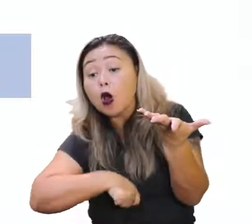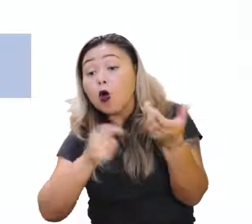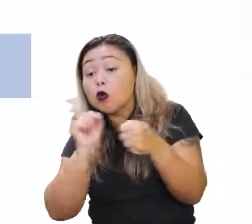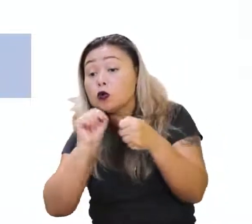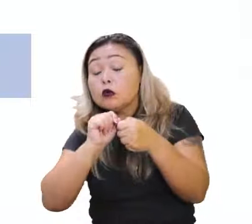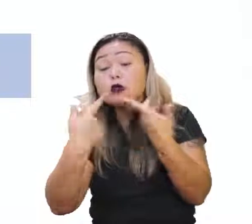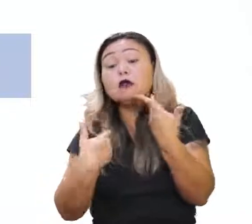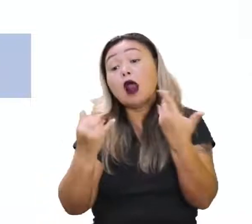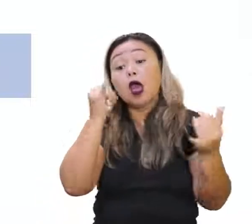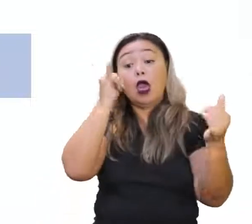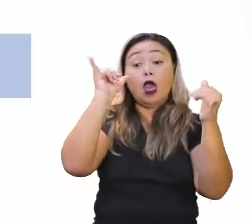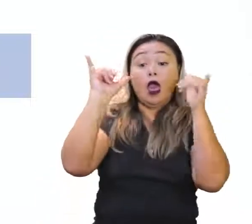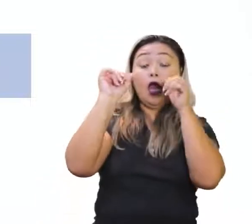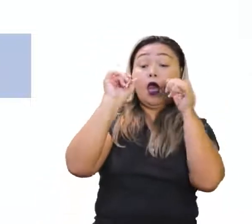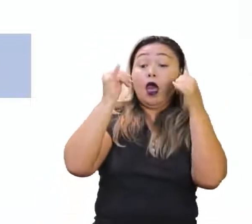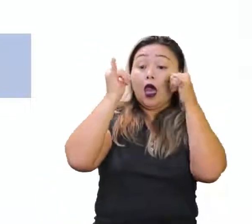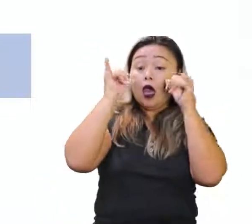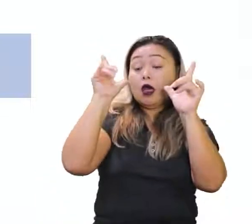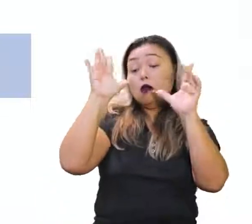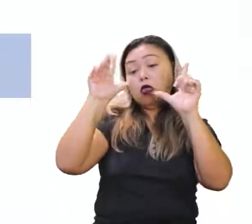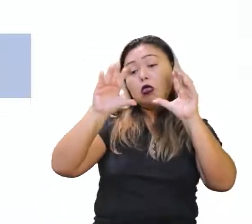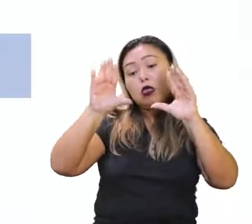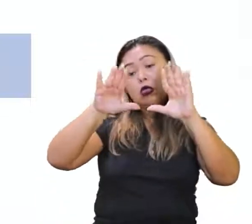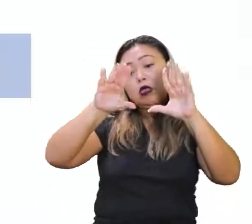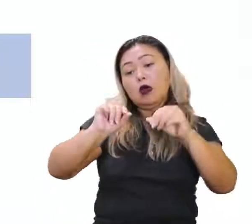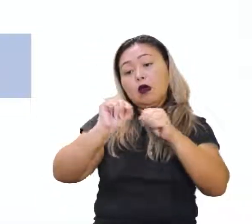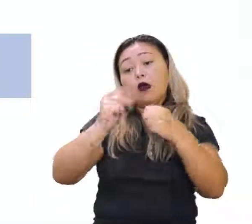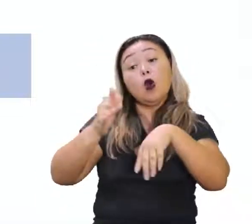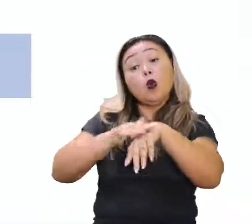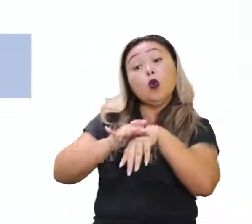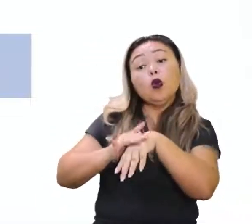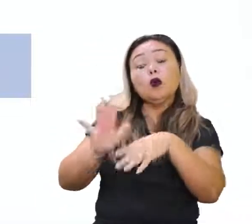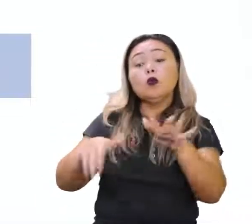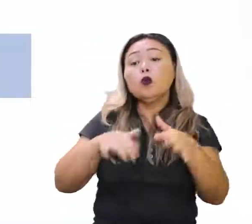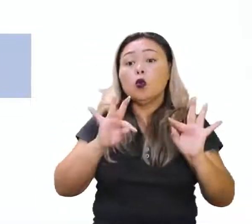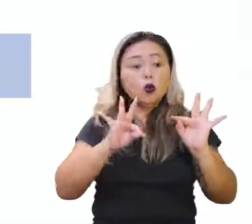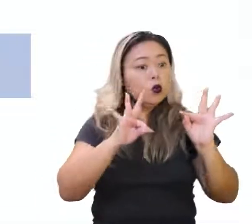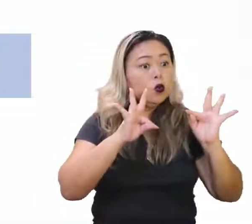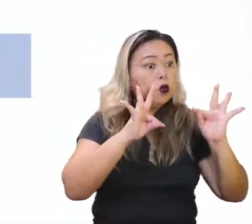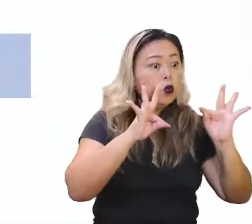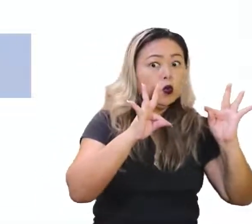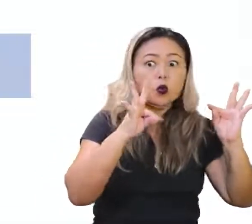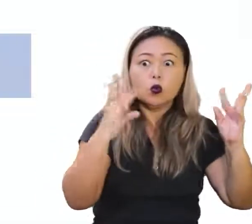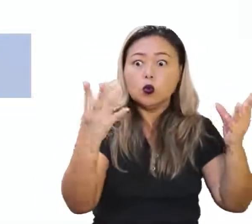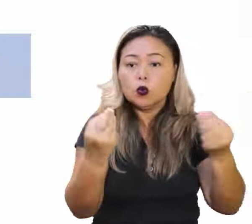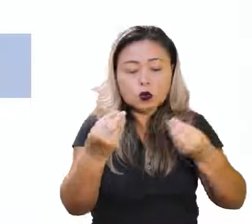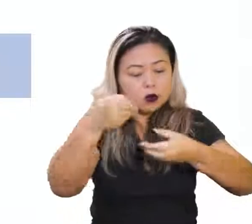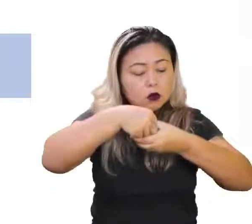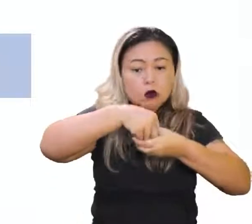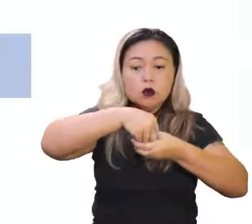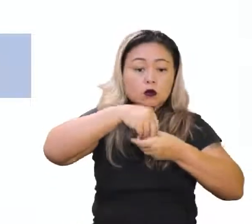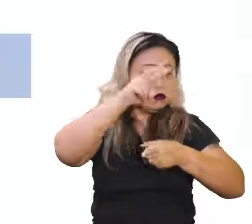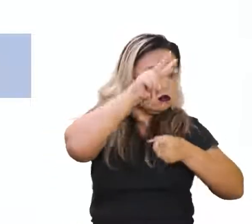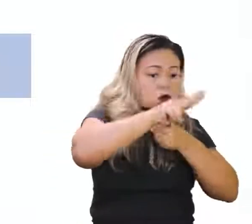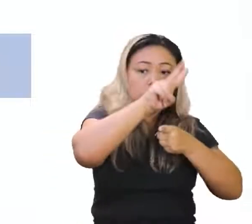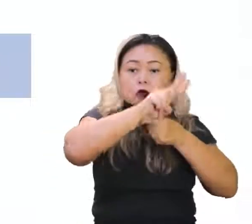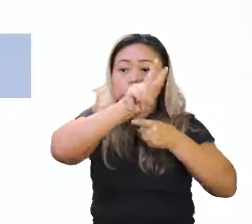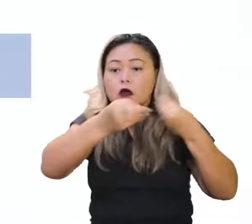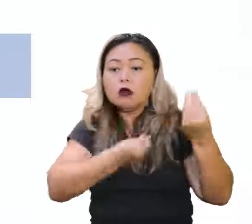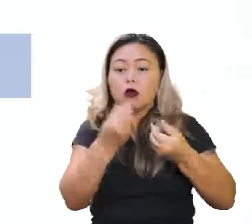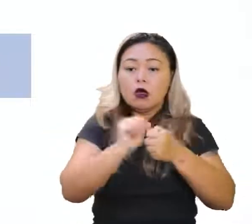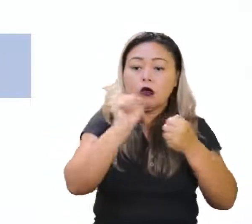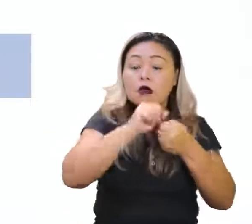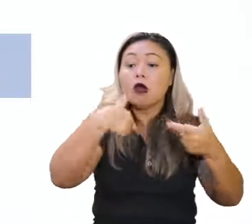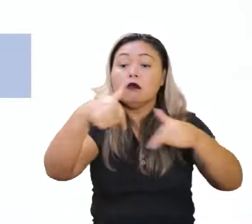tem que realizar para amenizar isso. Então, tudo que você fizer dentro do processo de criação,